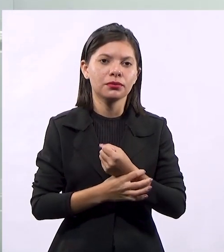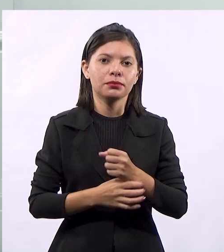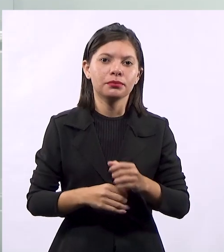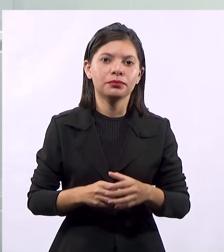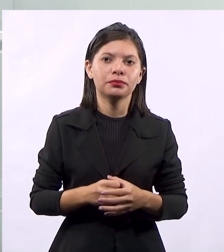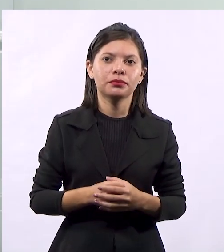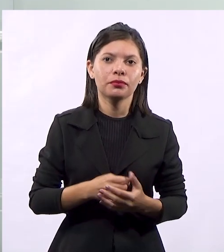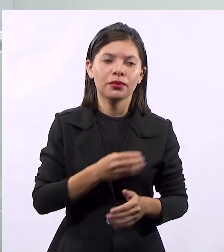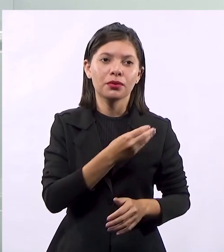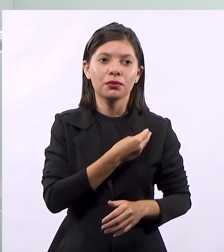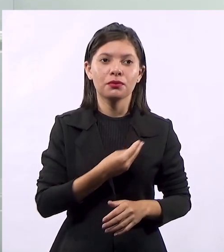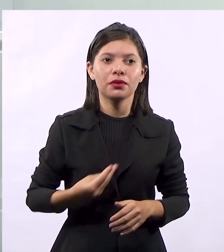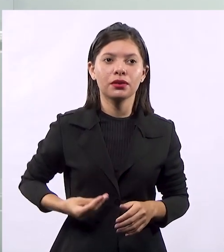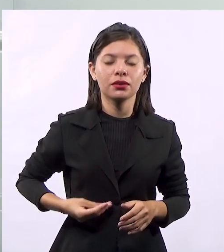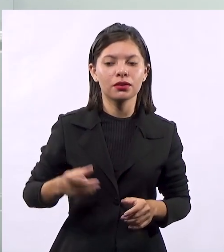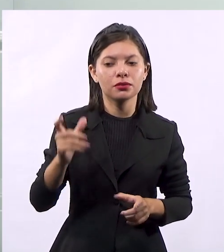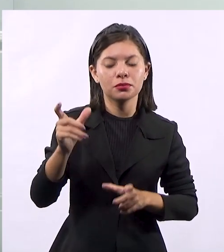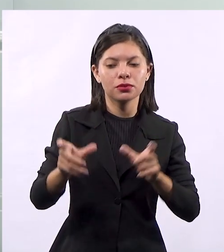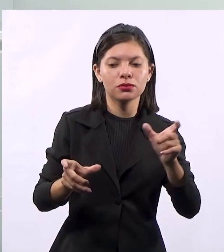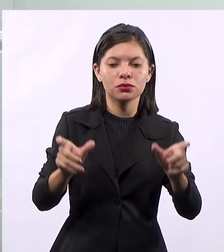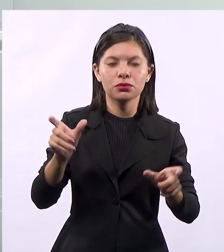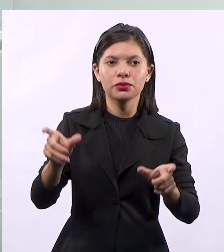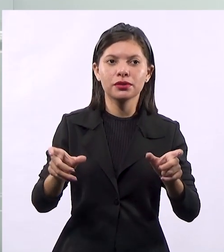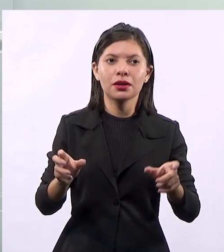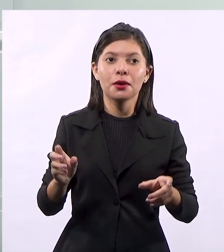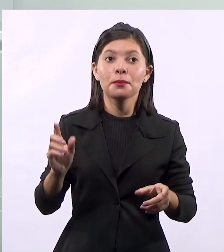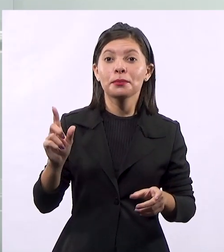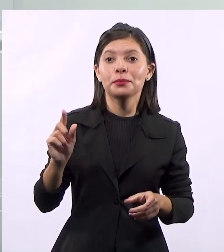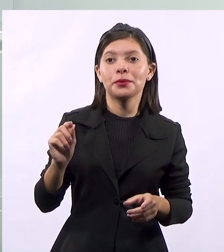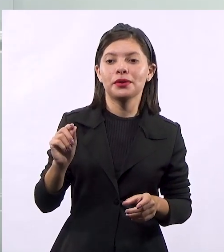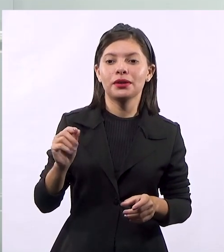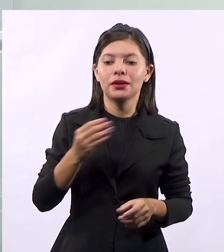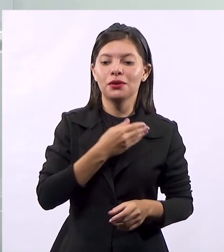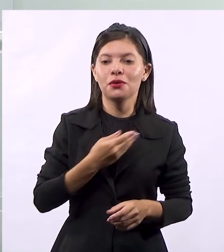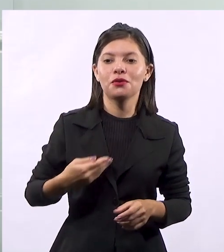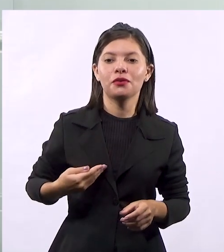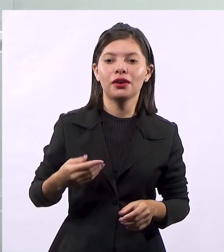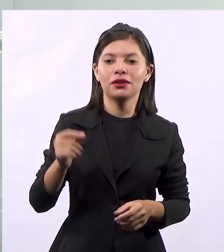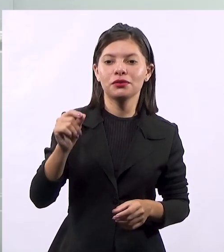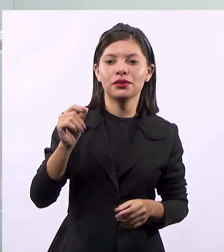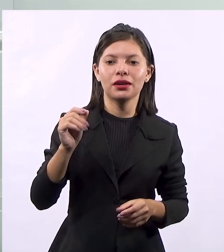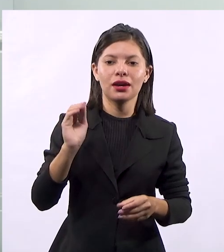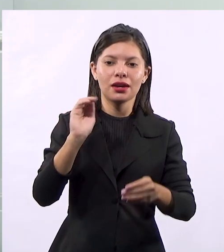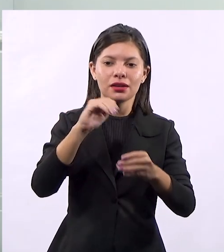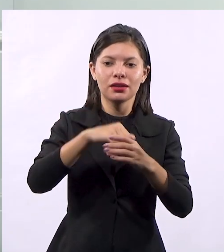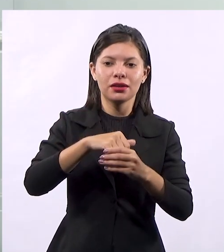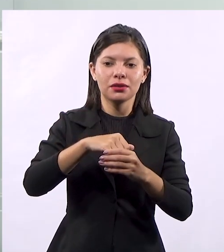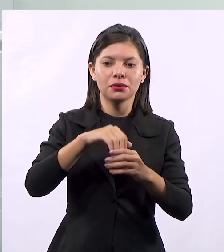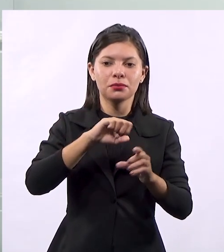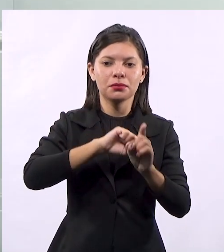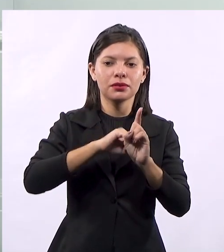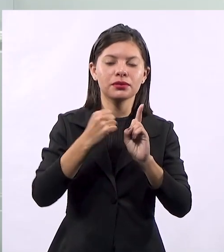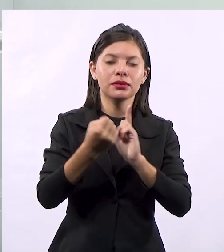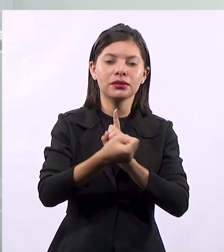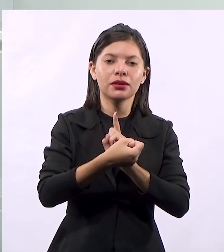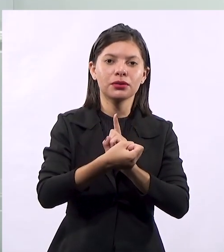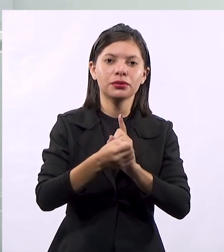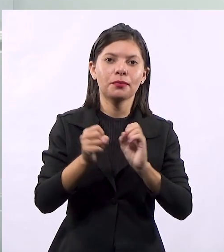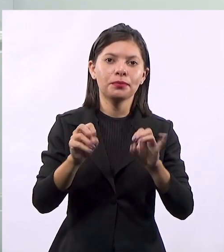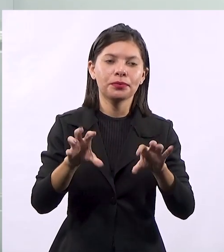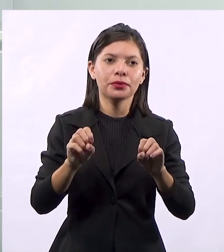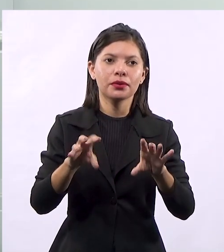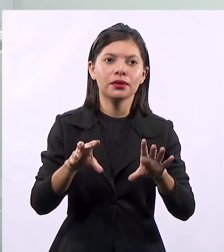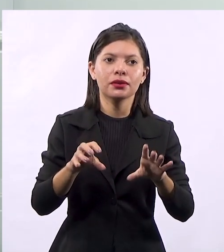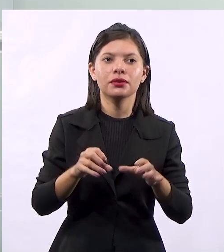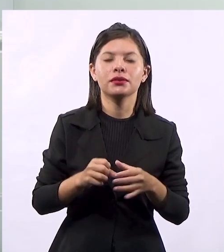posta na Constituição, que é a norma fundamental, de acordo lá com Hans Kelsen, para que os direitos